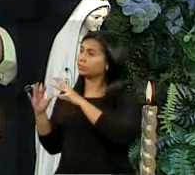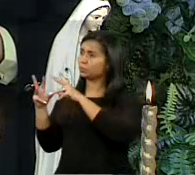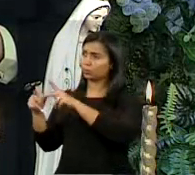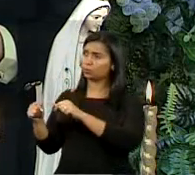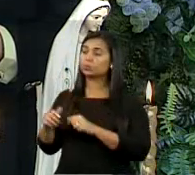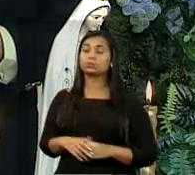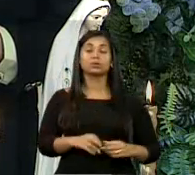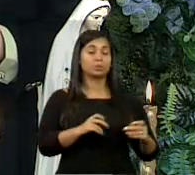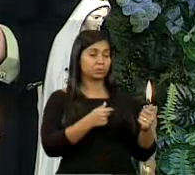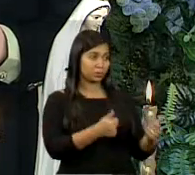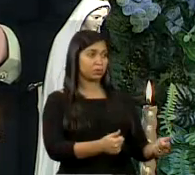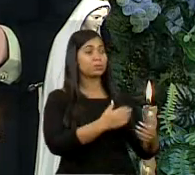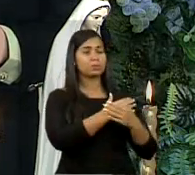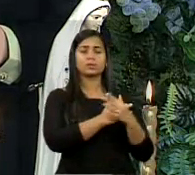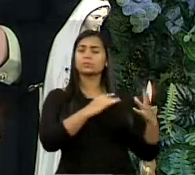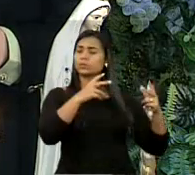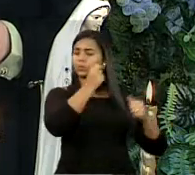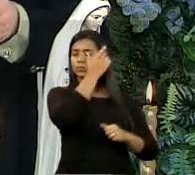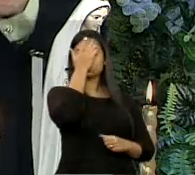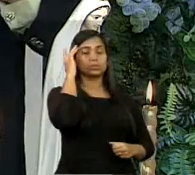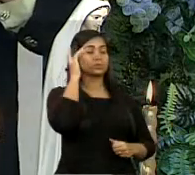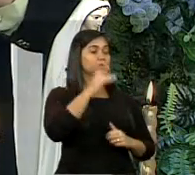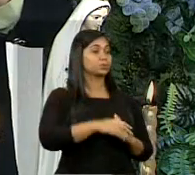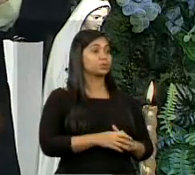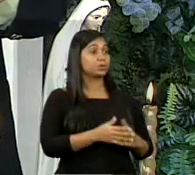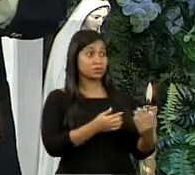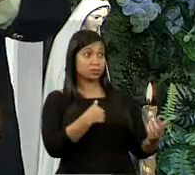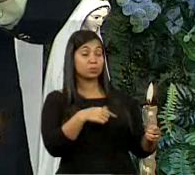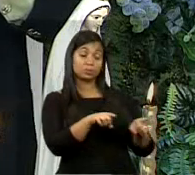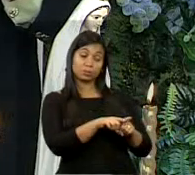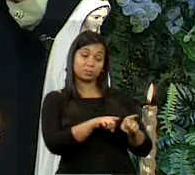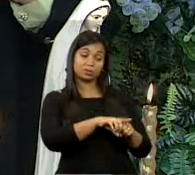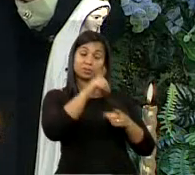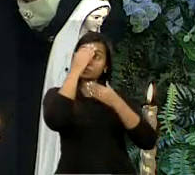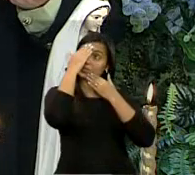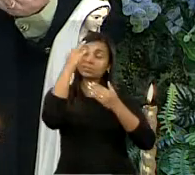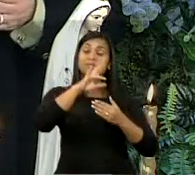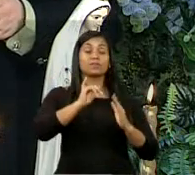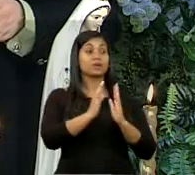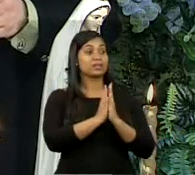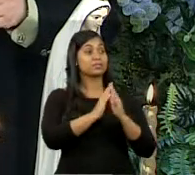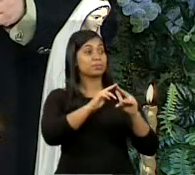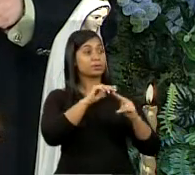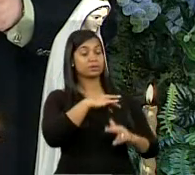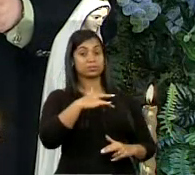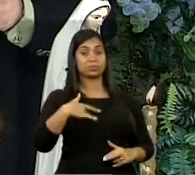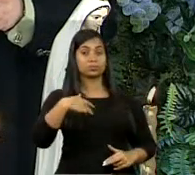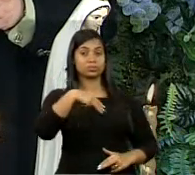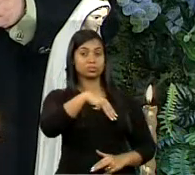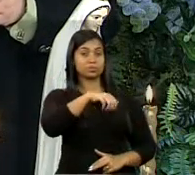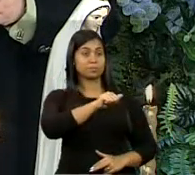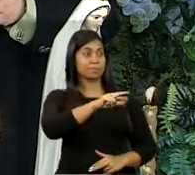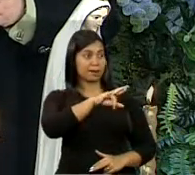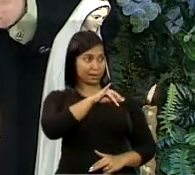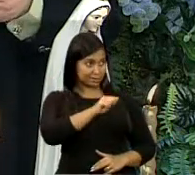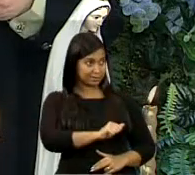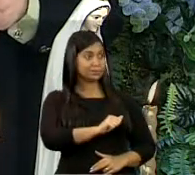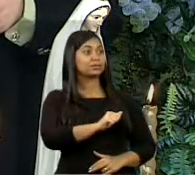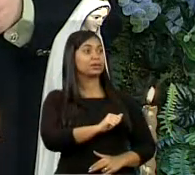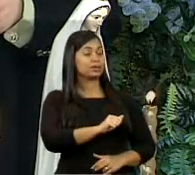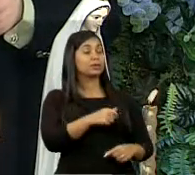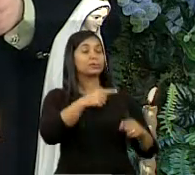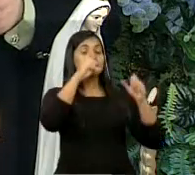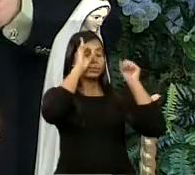Lúcio? E isso, um abraço para todo o pessoal de Pernambuco. E eu também, em ação de graças, rezo pela saúde de Márcia Monteiro,